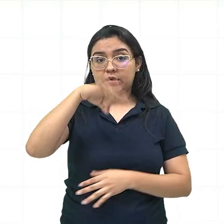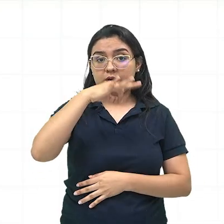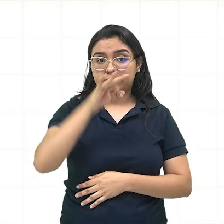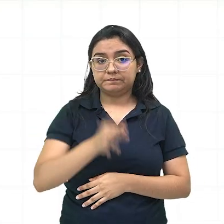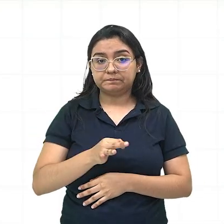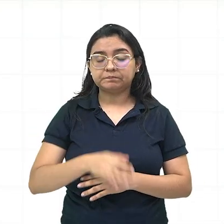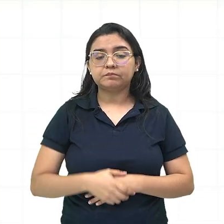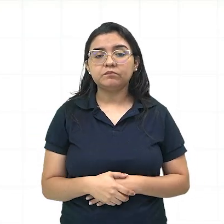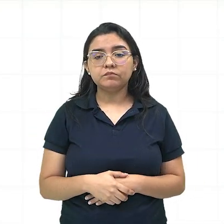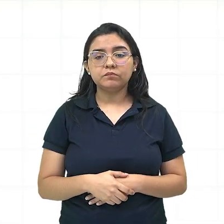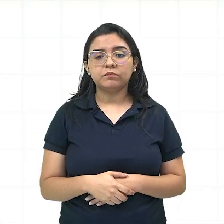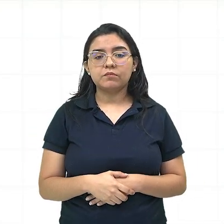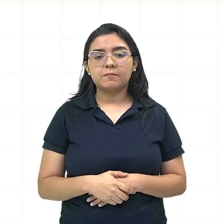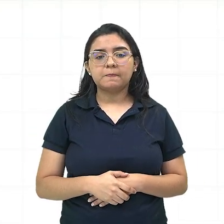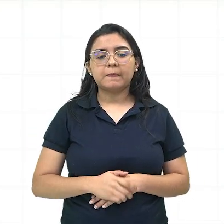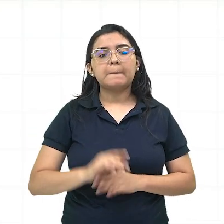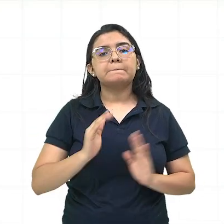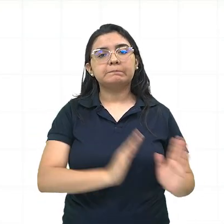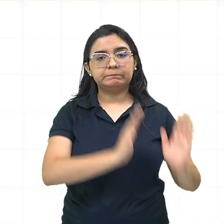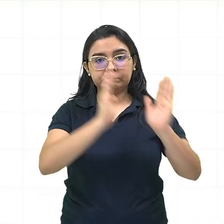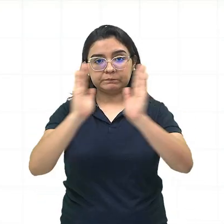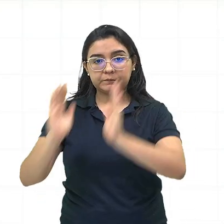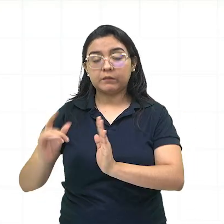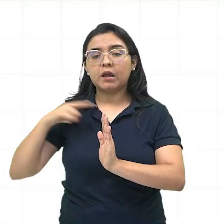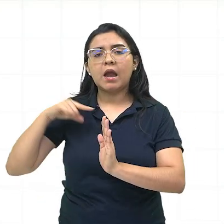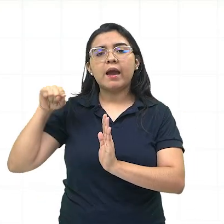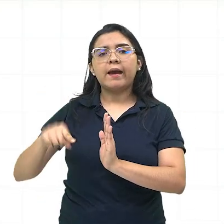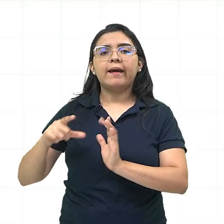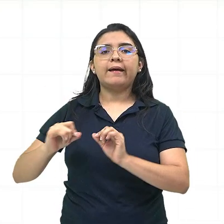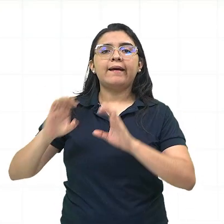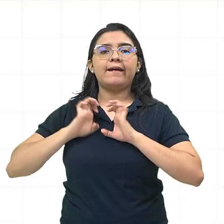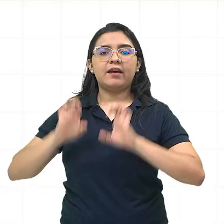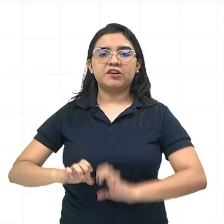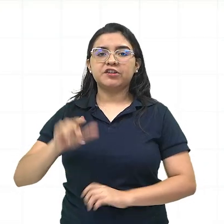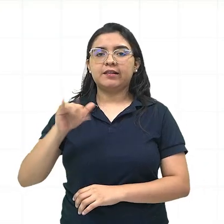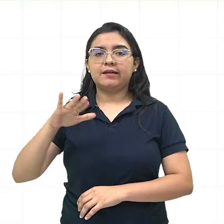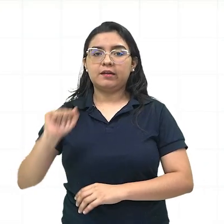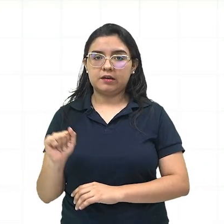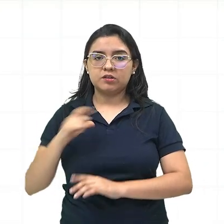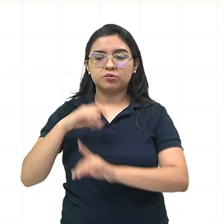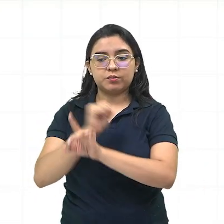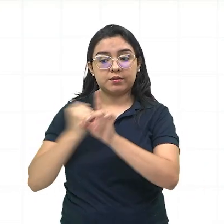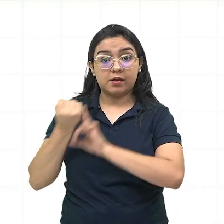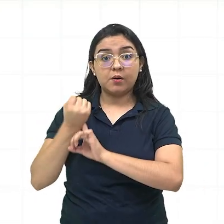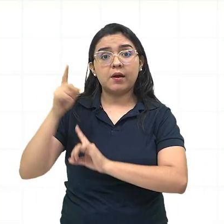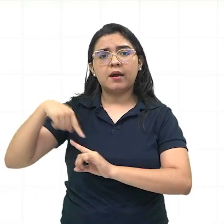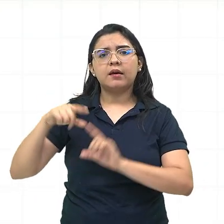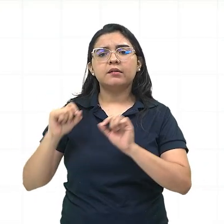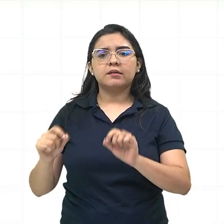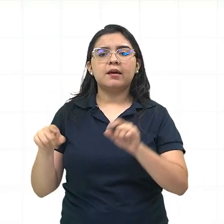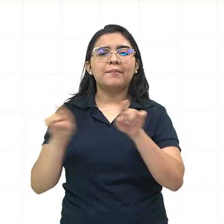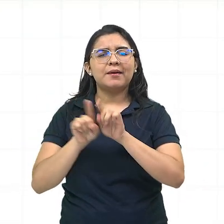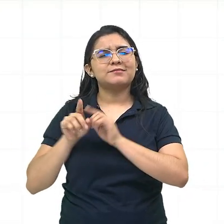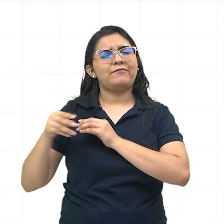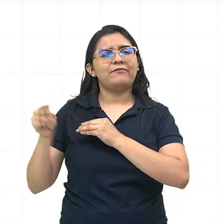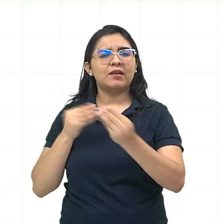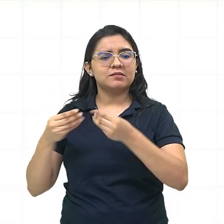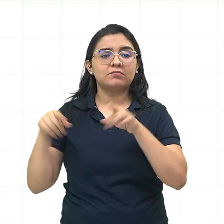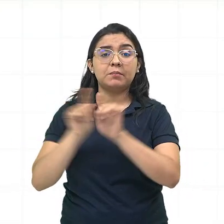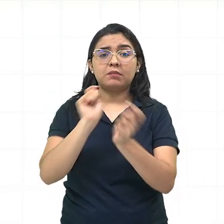ok? Por outro lado, a ética laica, né, social, ela é mais